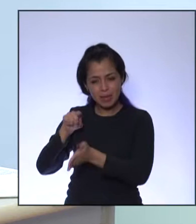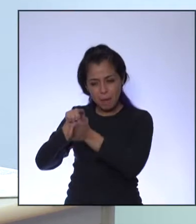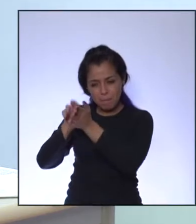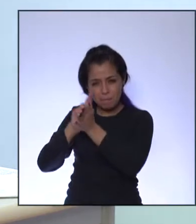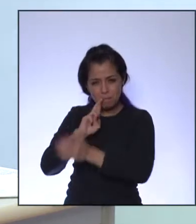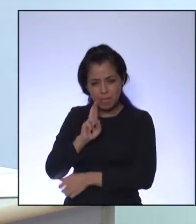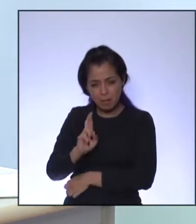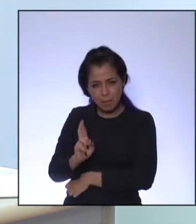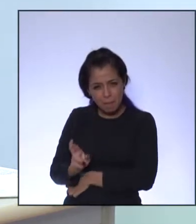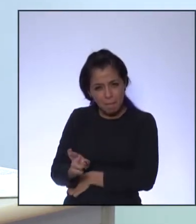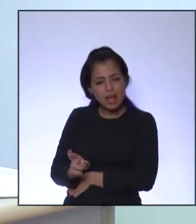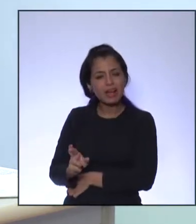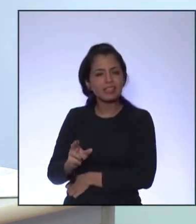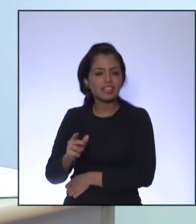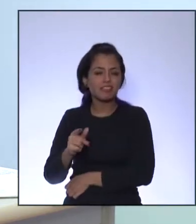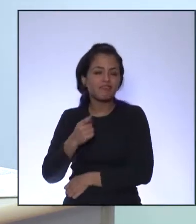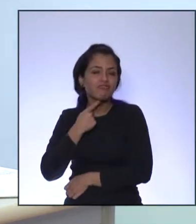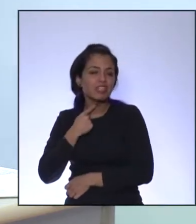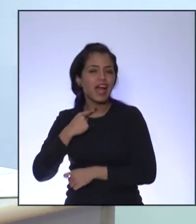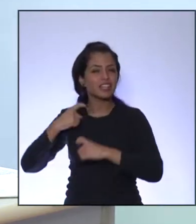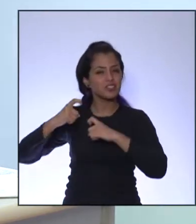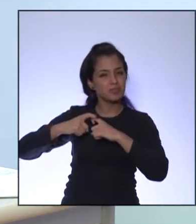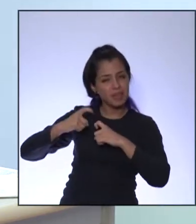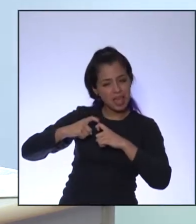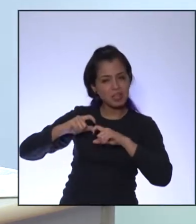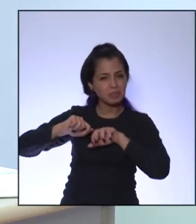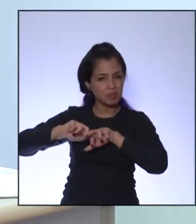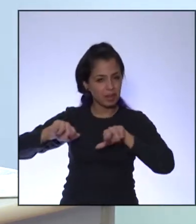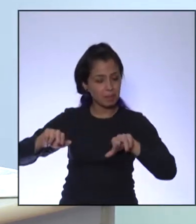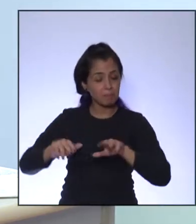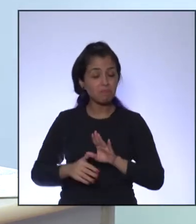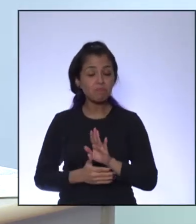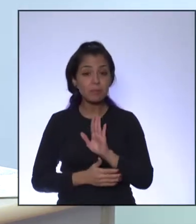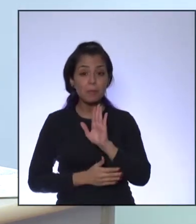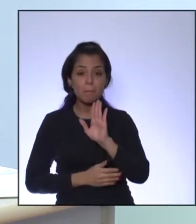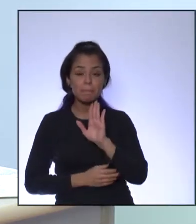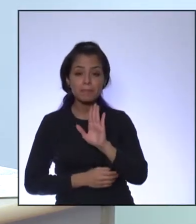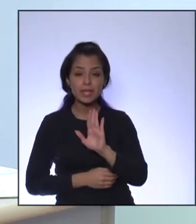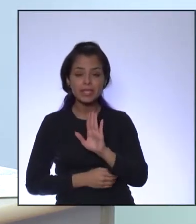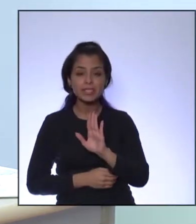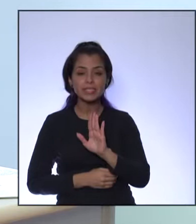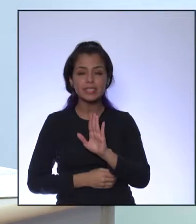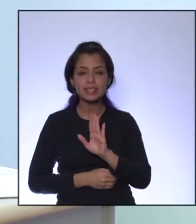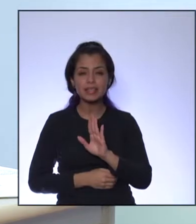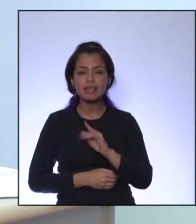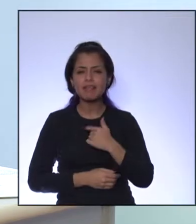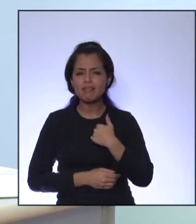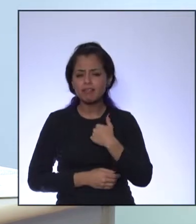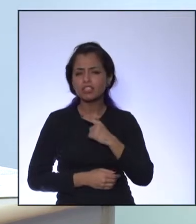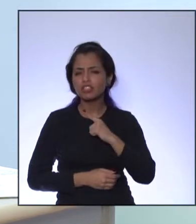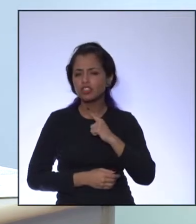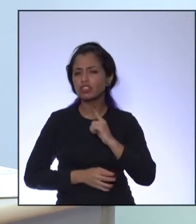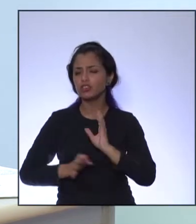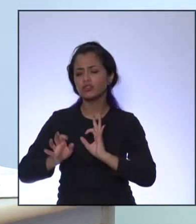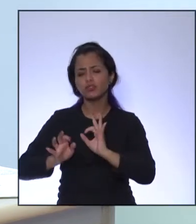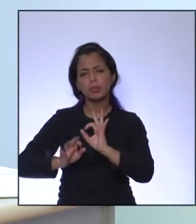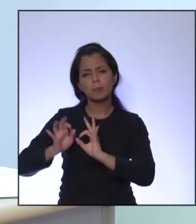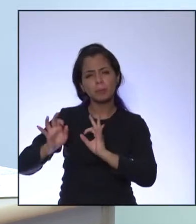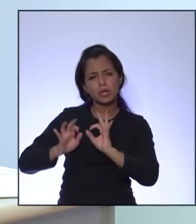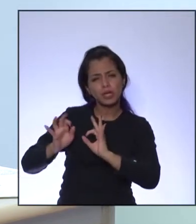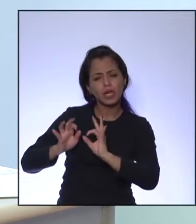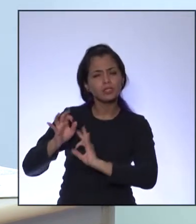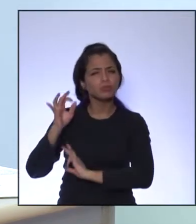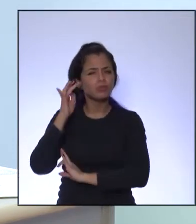cirurgiões e outras coisas. Mas aí, eu fiz todo um plano,